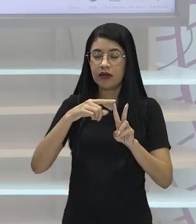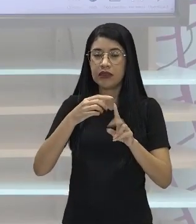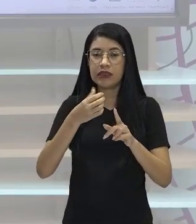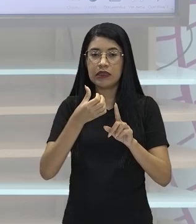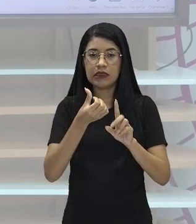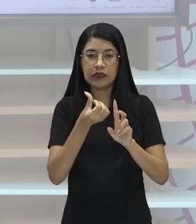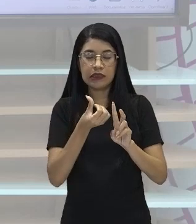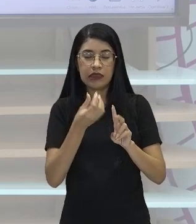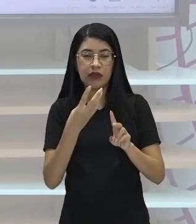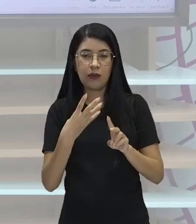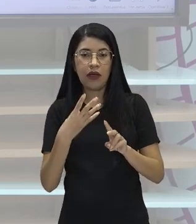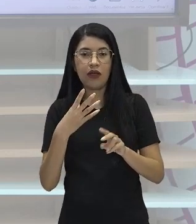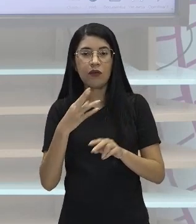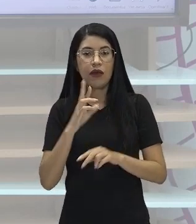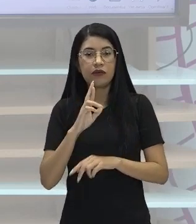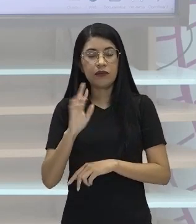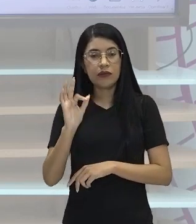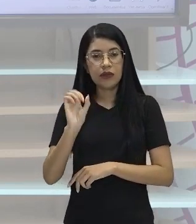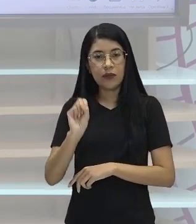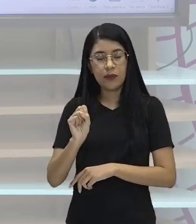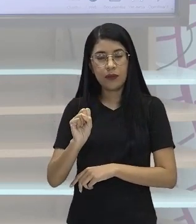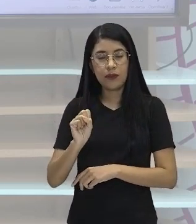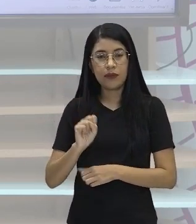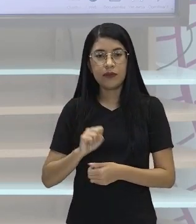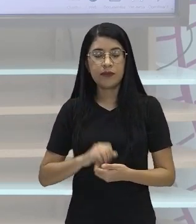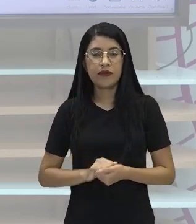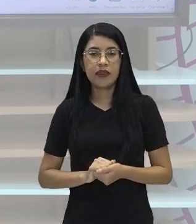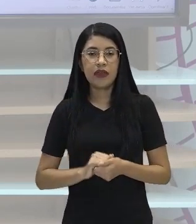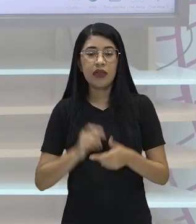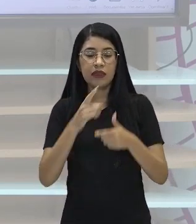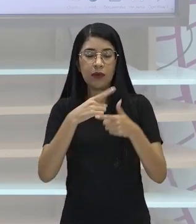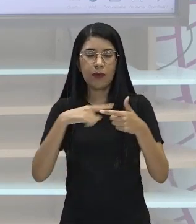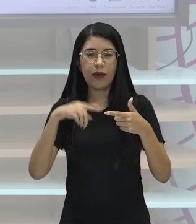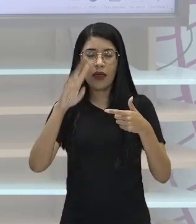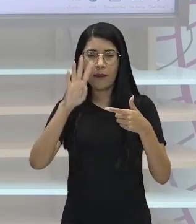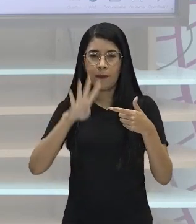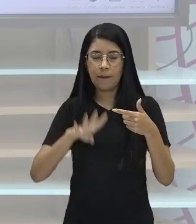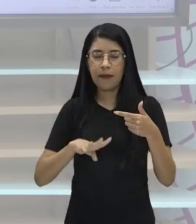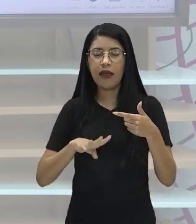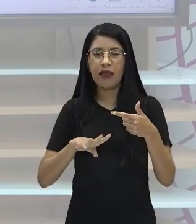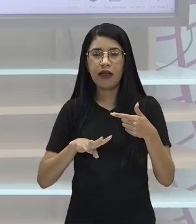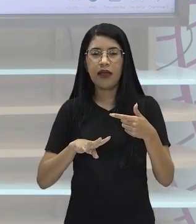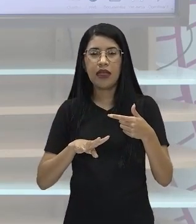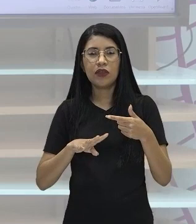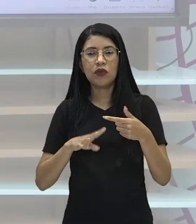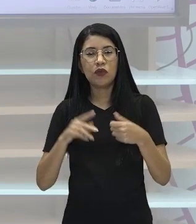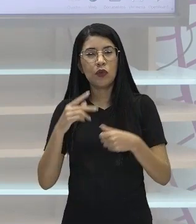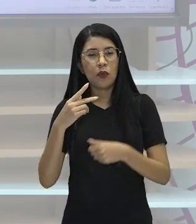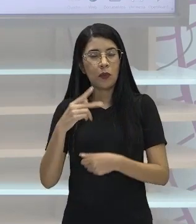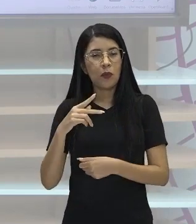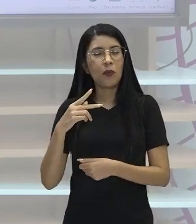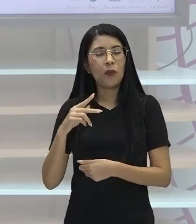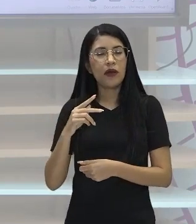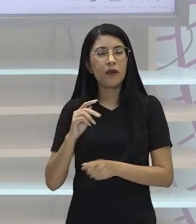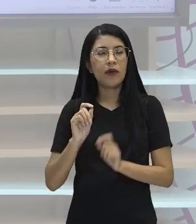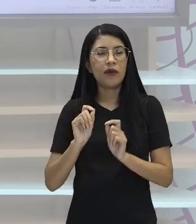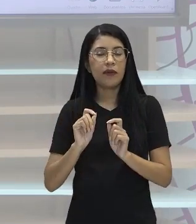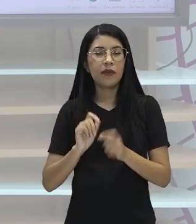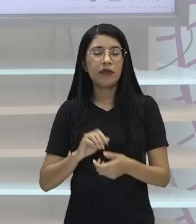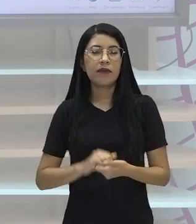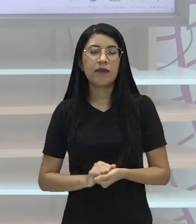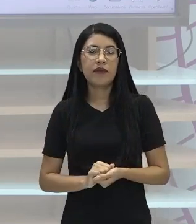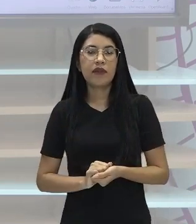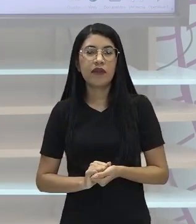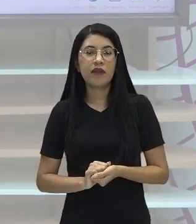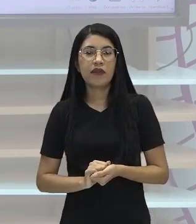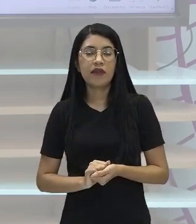8. Então, o processo de você fatorar um número em fatores primos, ele faz com que